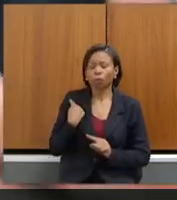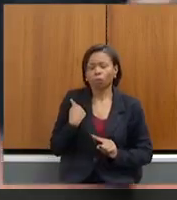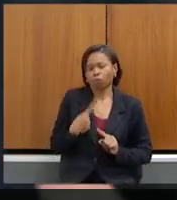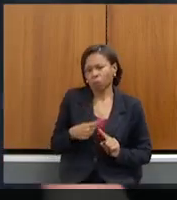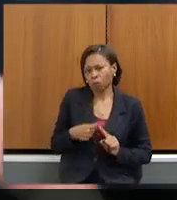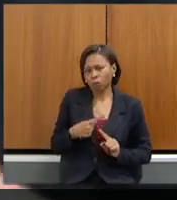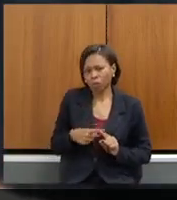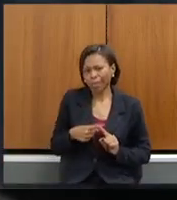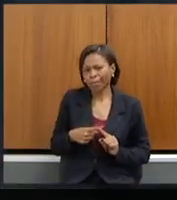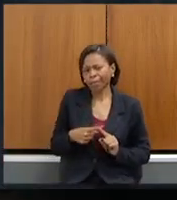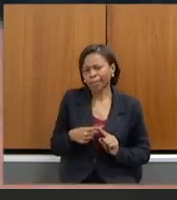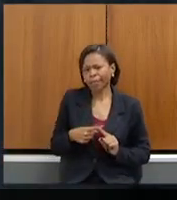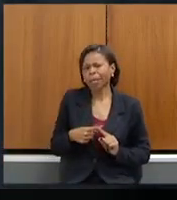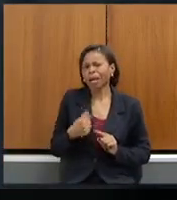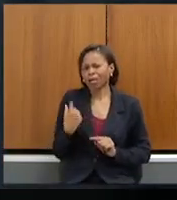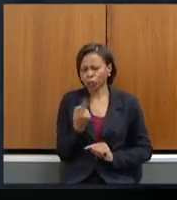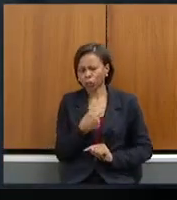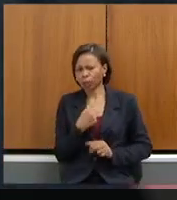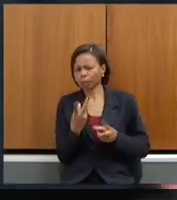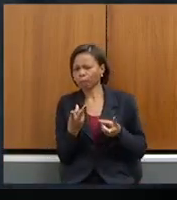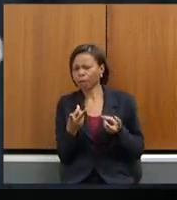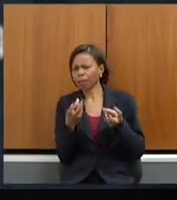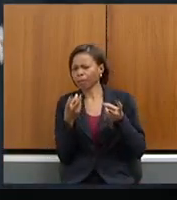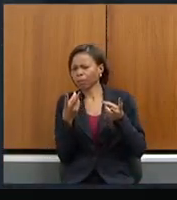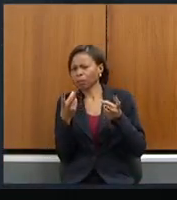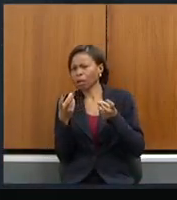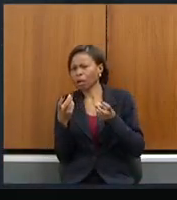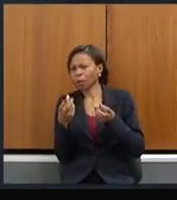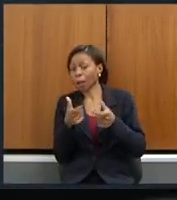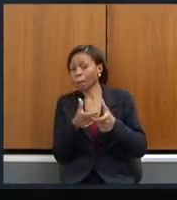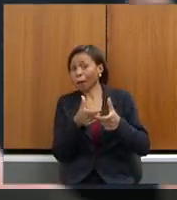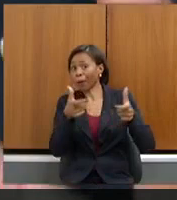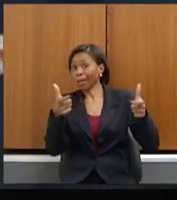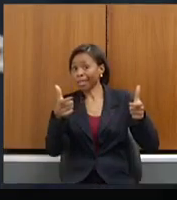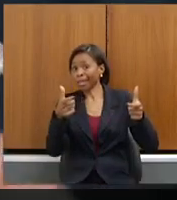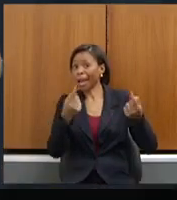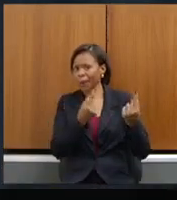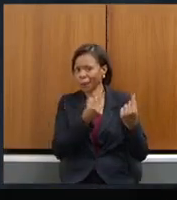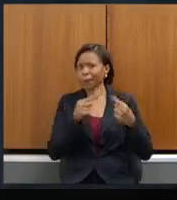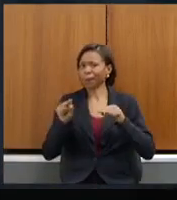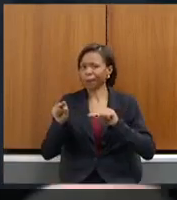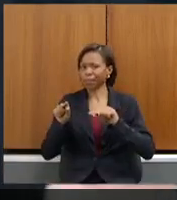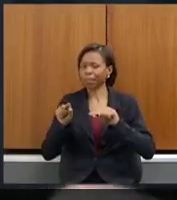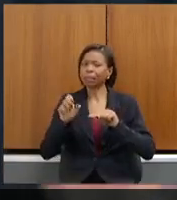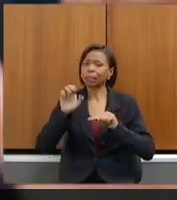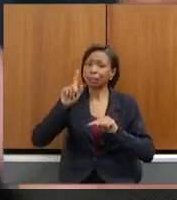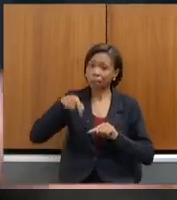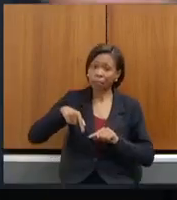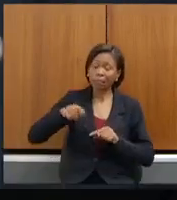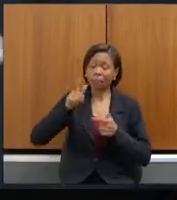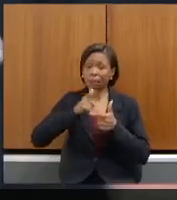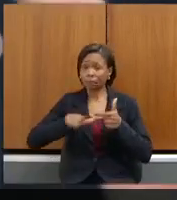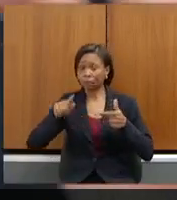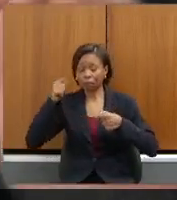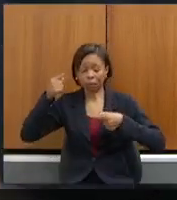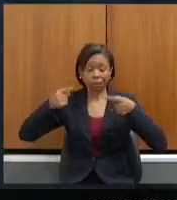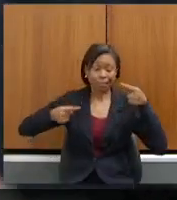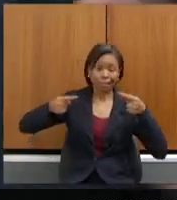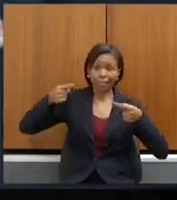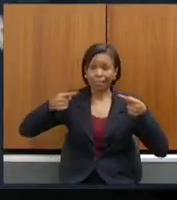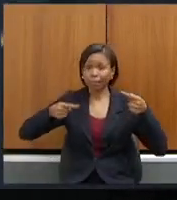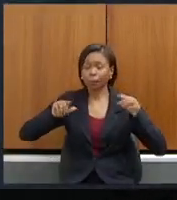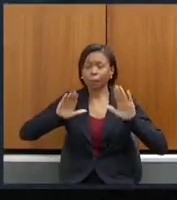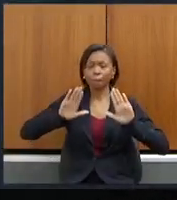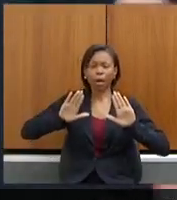no ar a gente percebe que a maioria conta Lógico que é polêmico mas ao longo da história